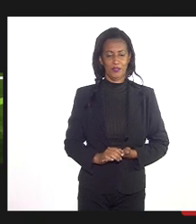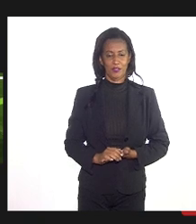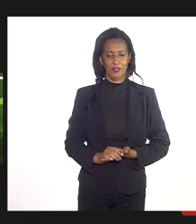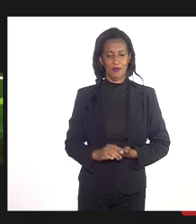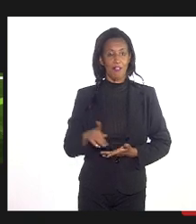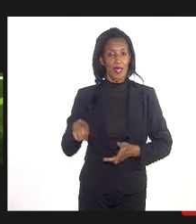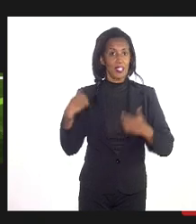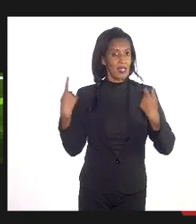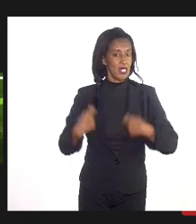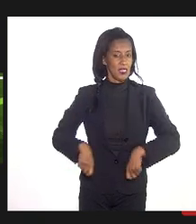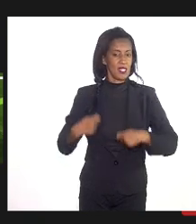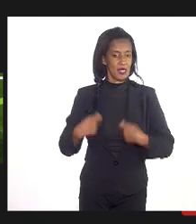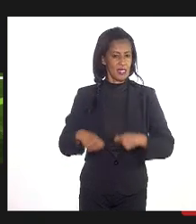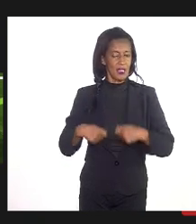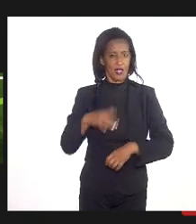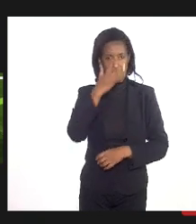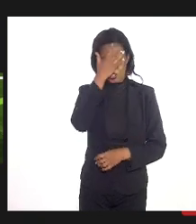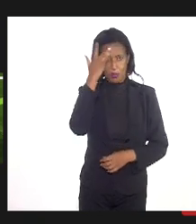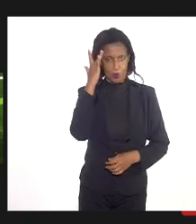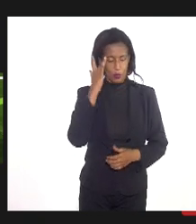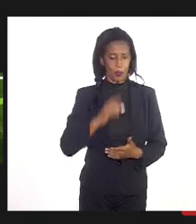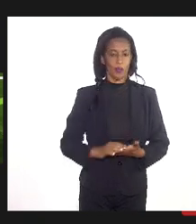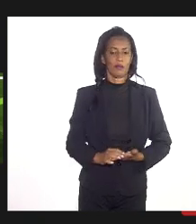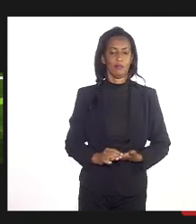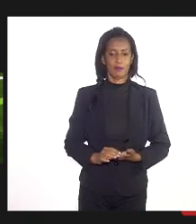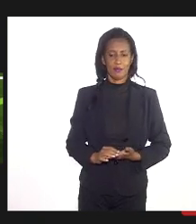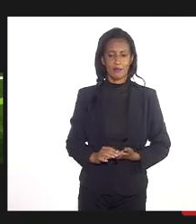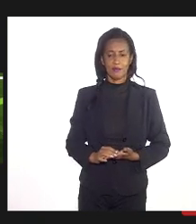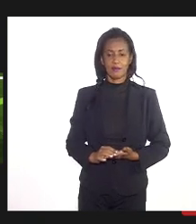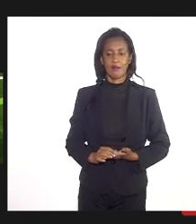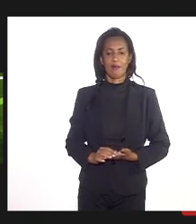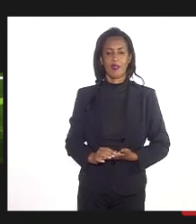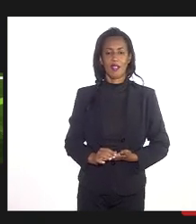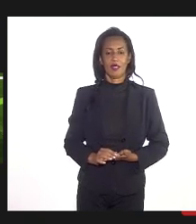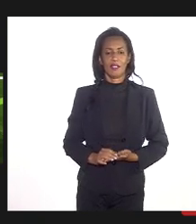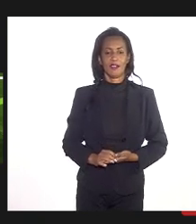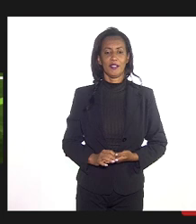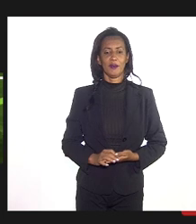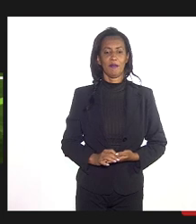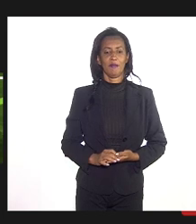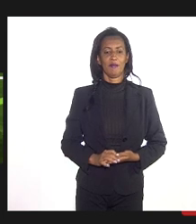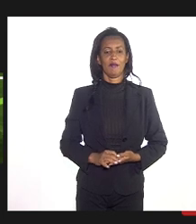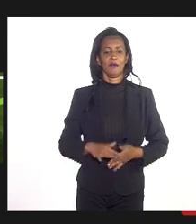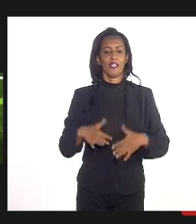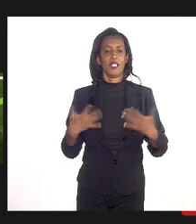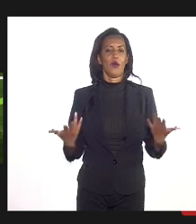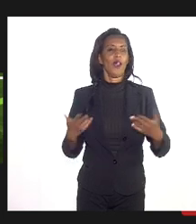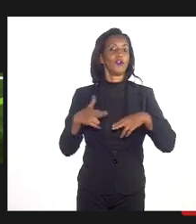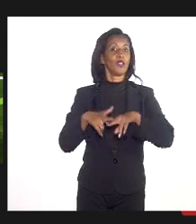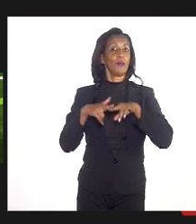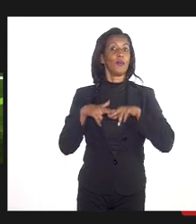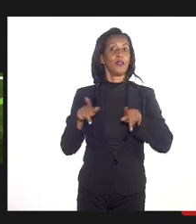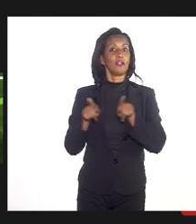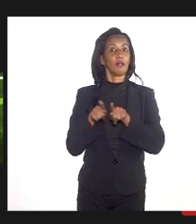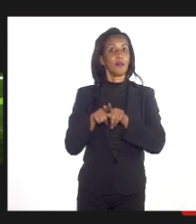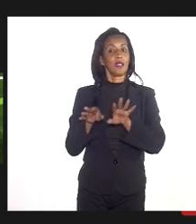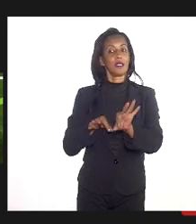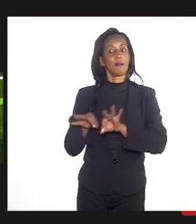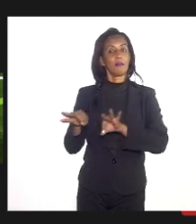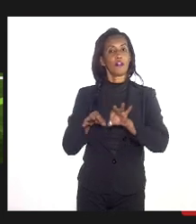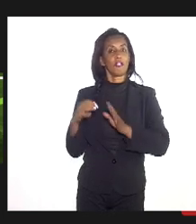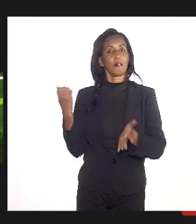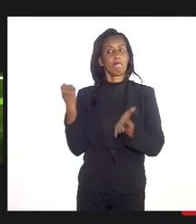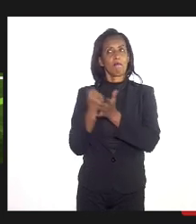essa necessidade das pessoas e acho que é por isso também que esse projeto me